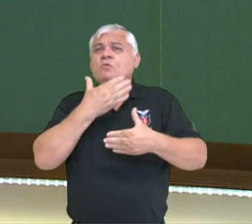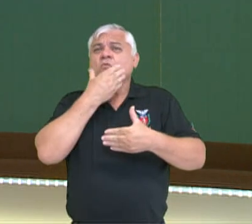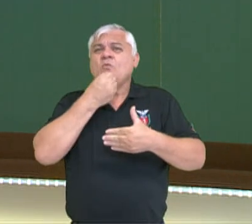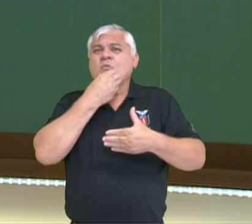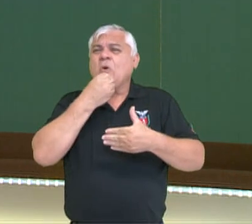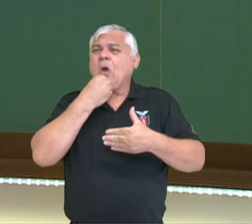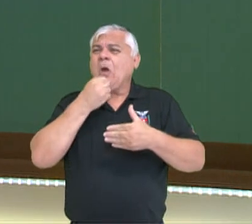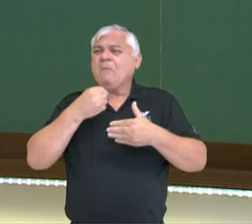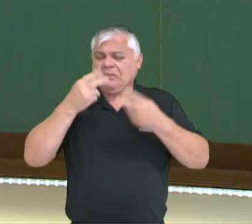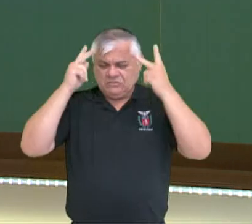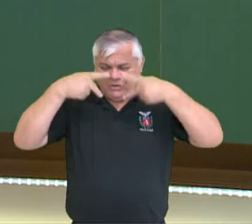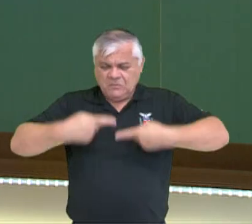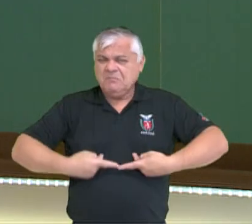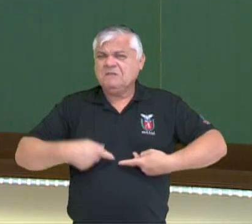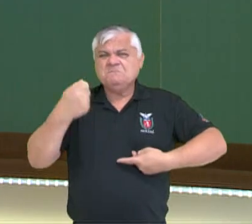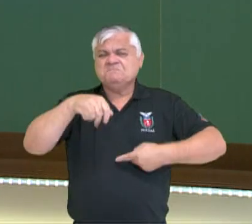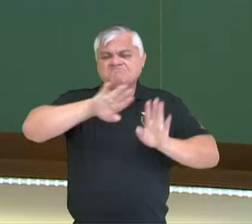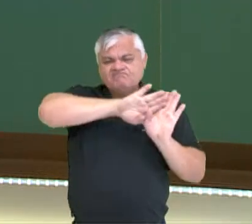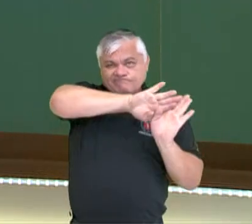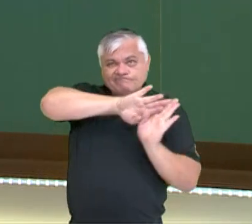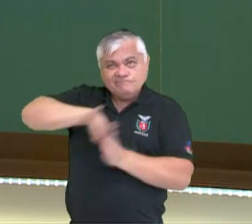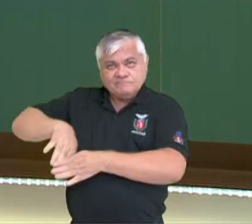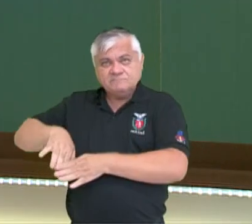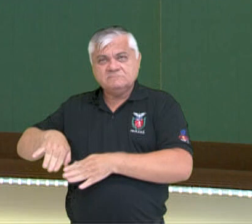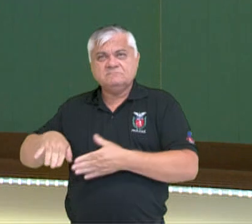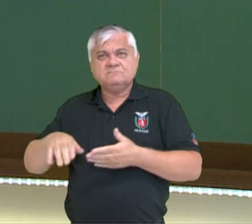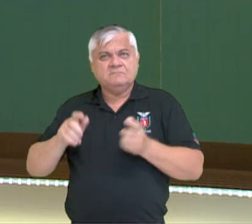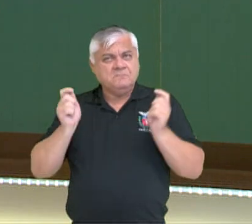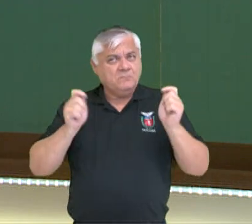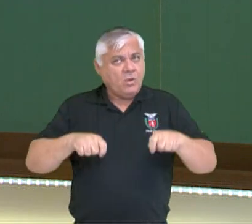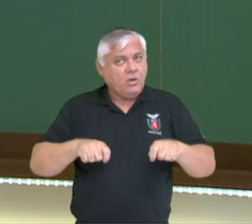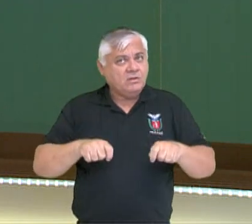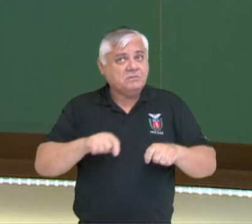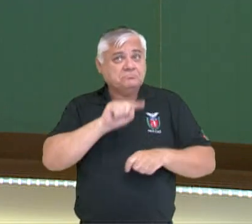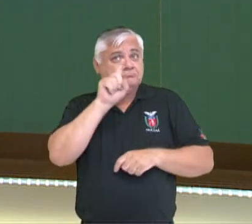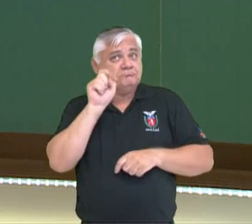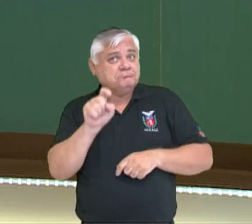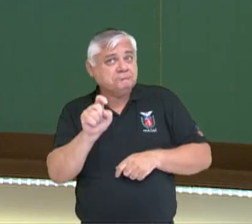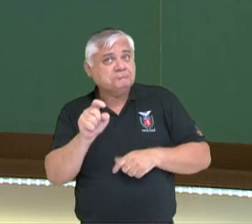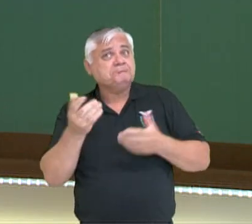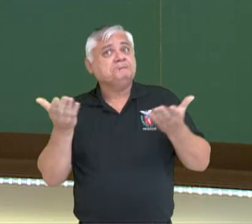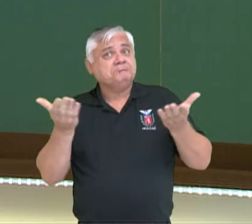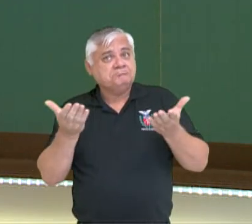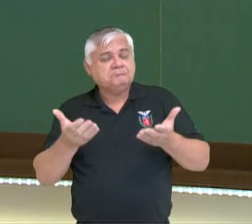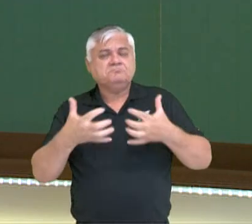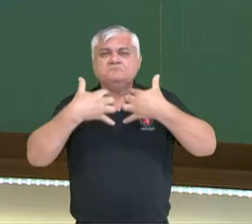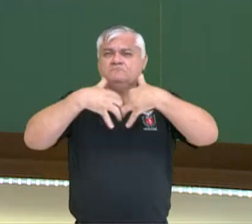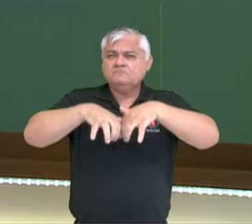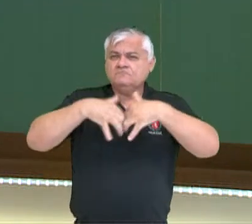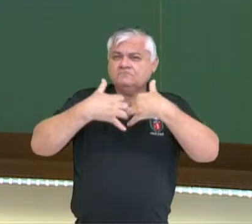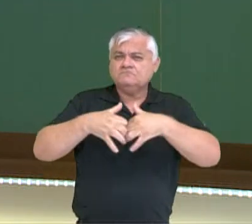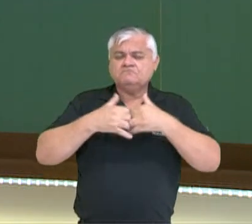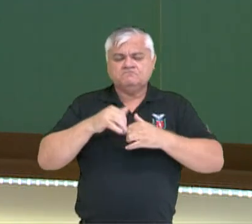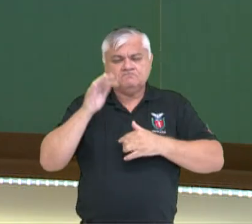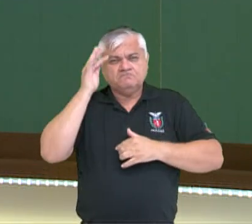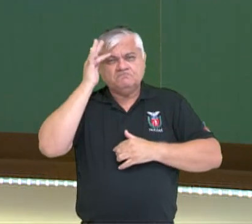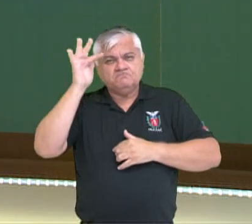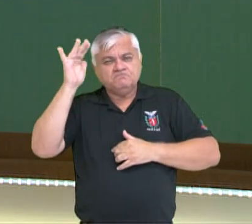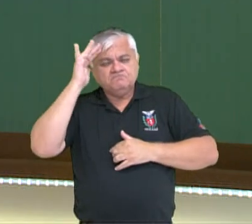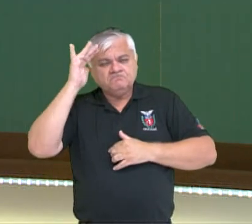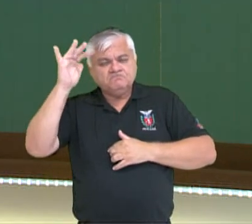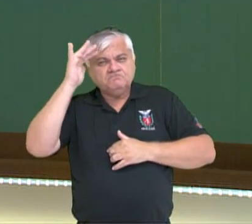mais necessários para o trabalho, por exemplo? Então, são questões que estão aí na ordem do dia. Os filósofos até hoje